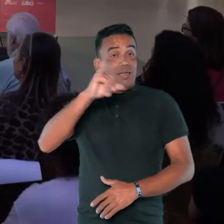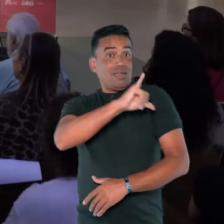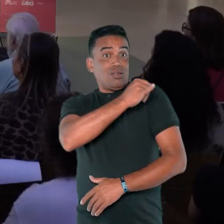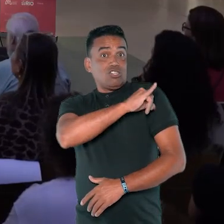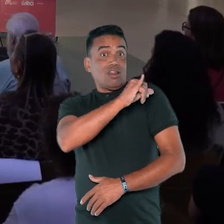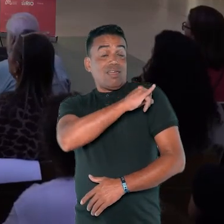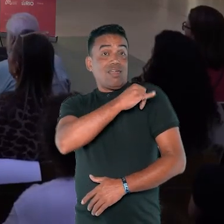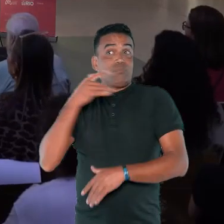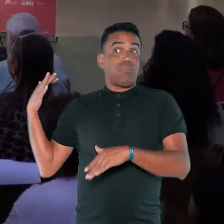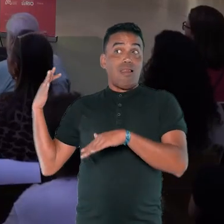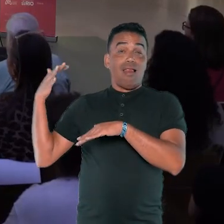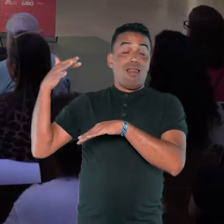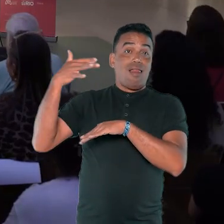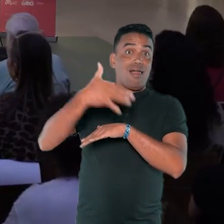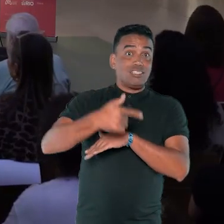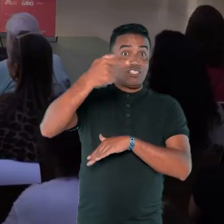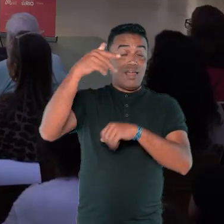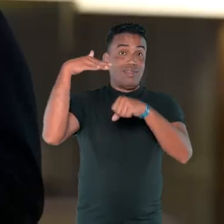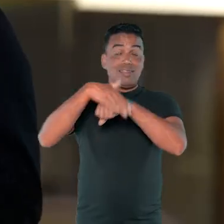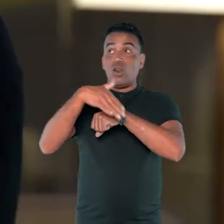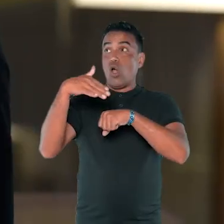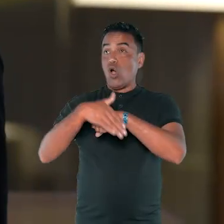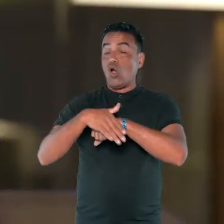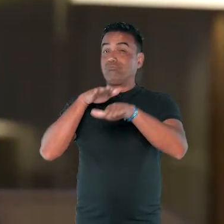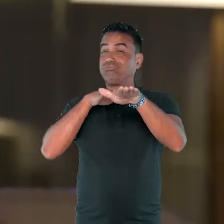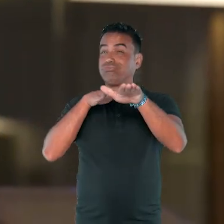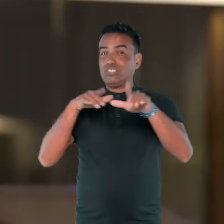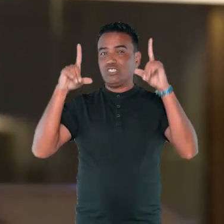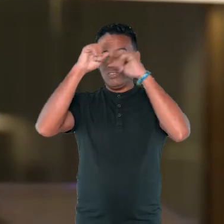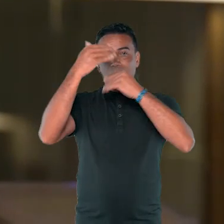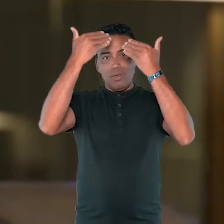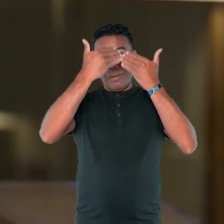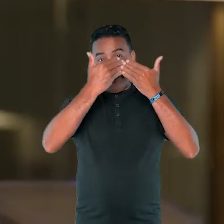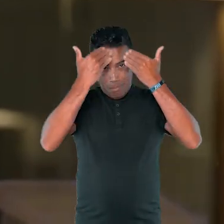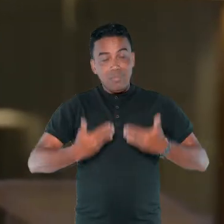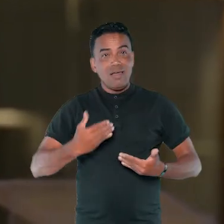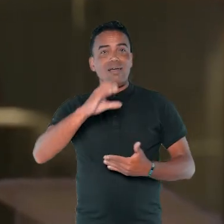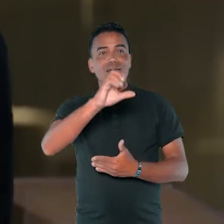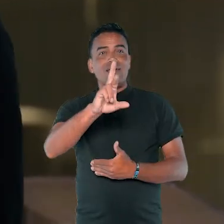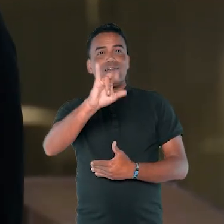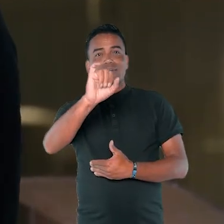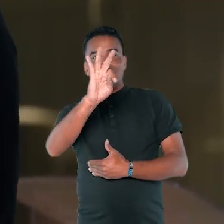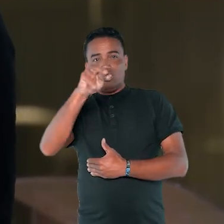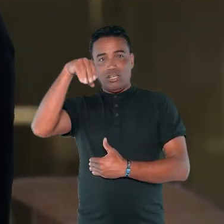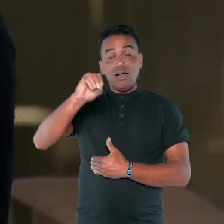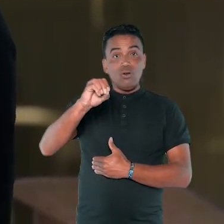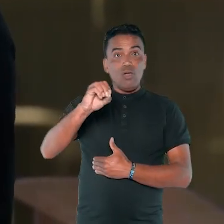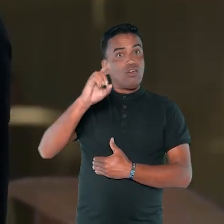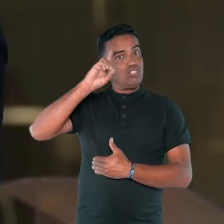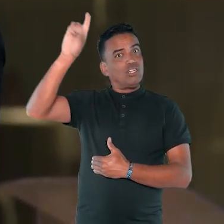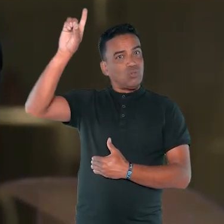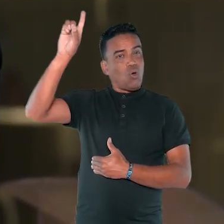e vermelho. No banner da esquerda, lê-se: Palavra acesa, sempre um papo. A apresentação inicia-se